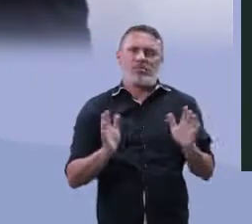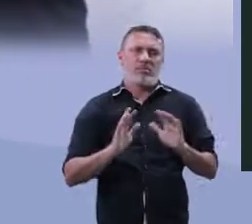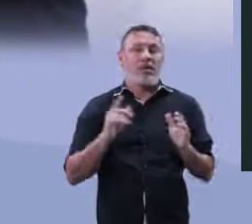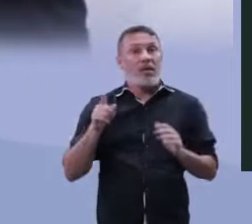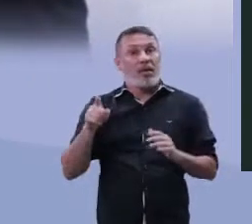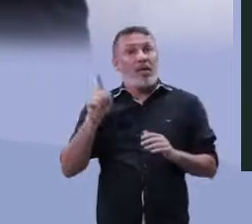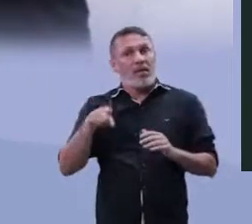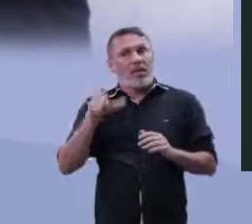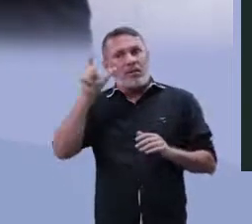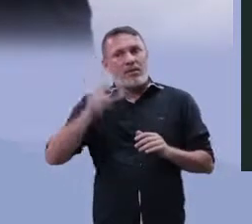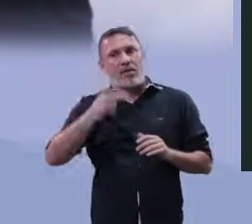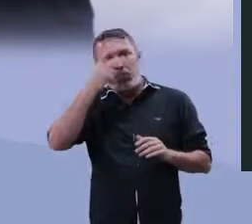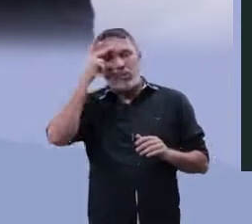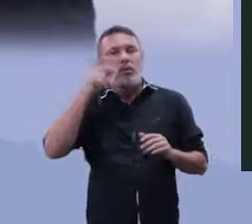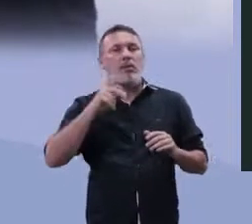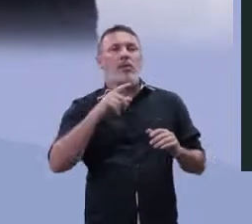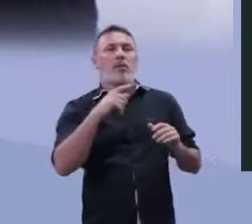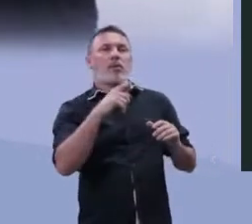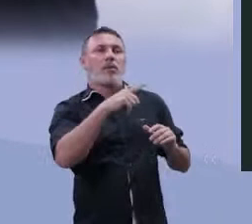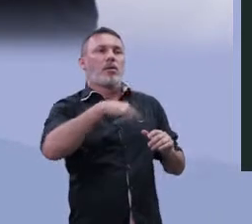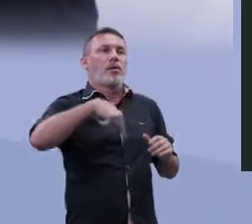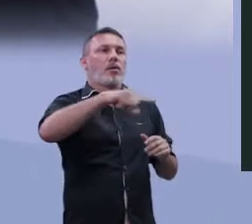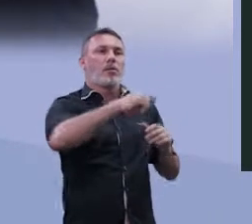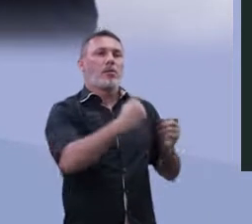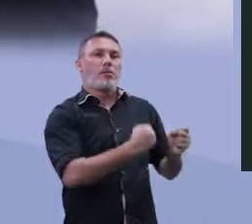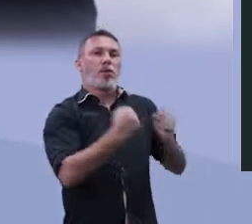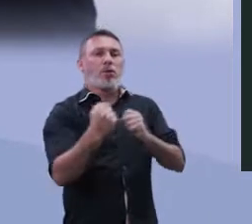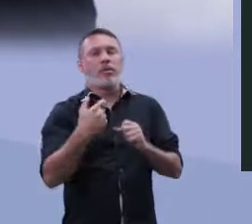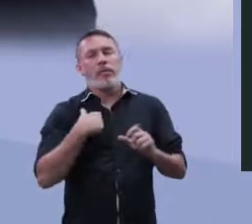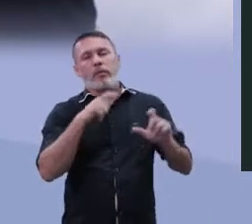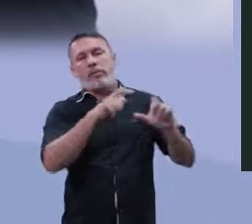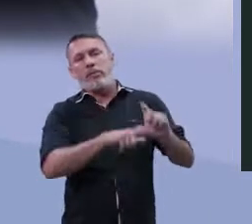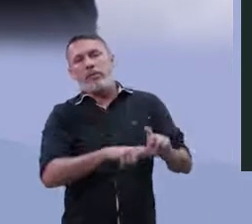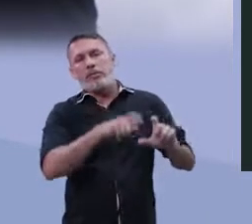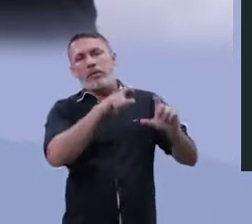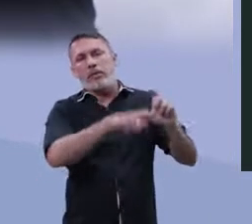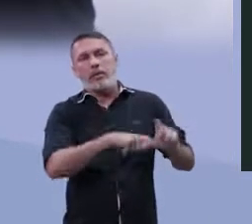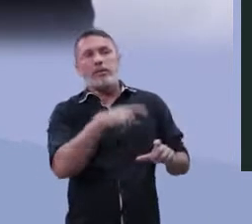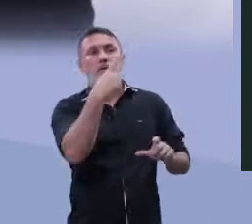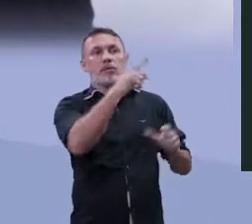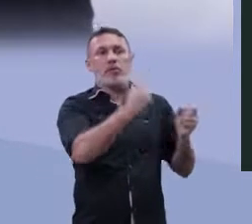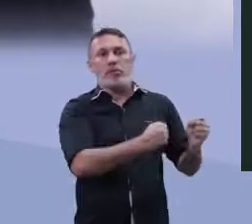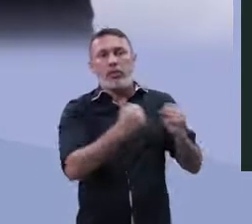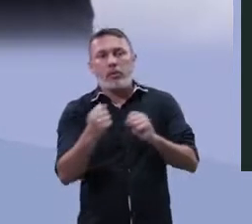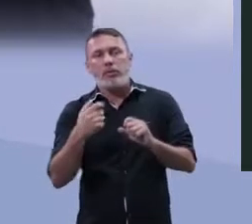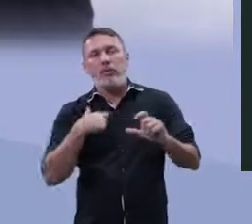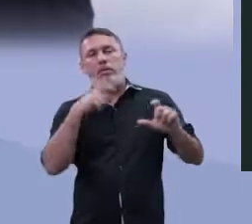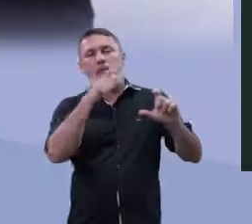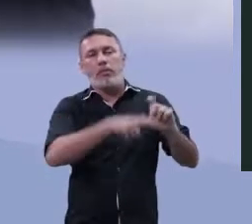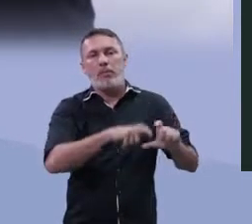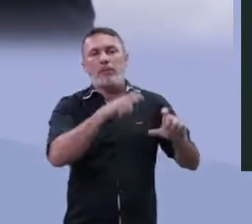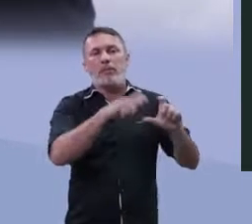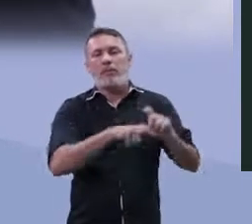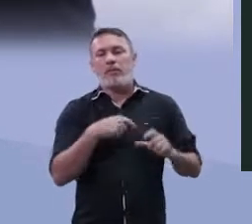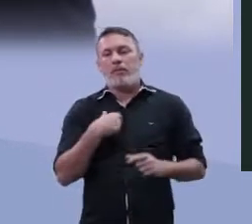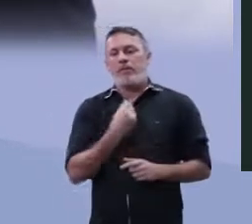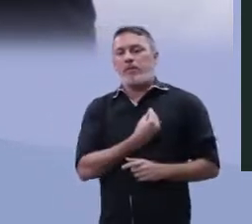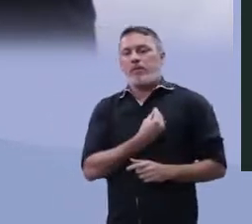É o sujeito que depende dos mais poderosos, é o sujeito que depende de um poder para